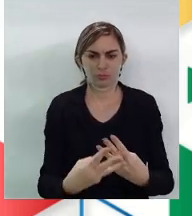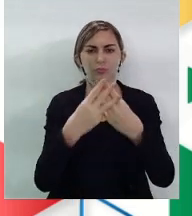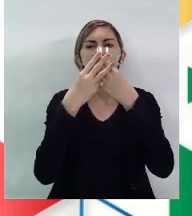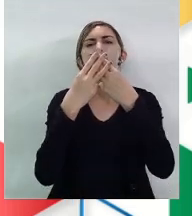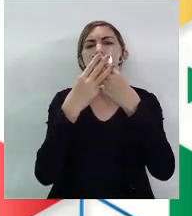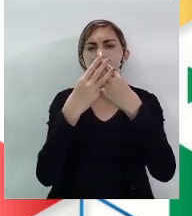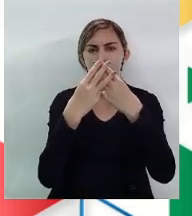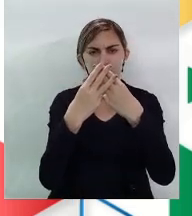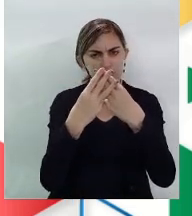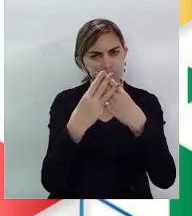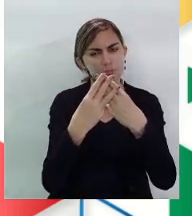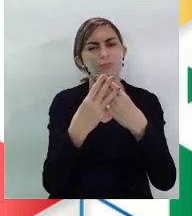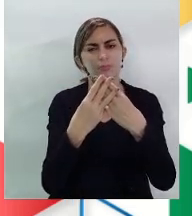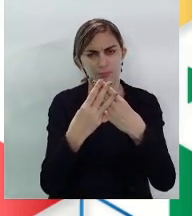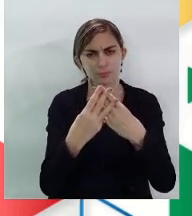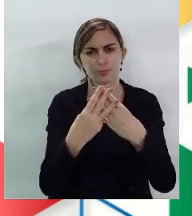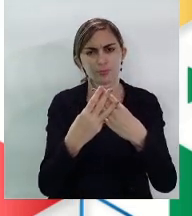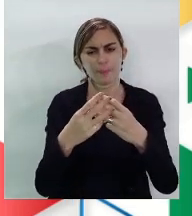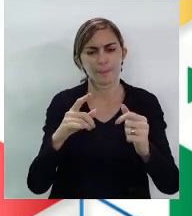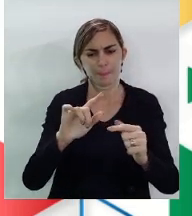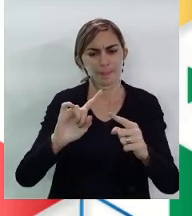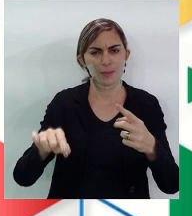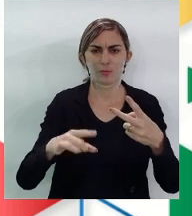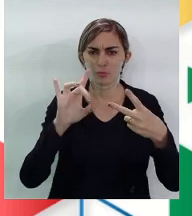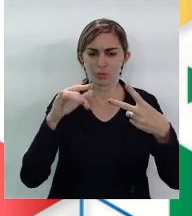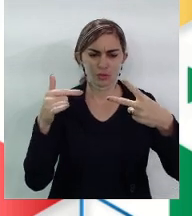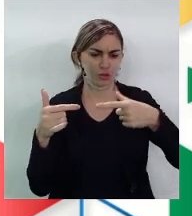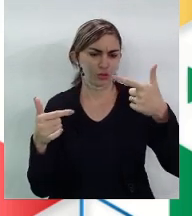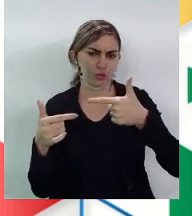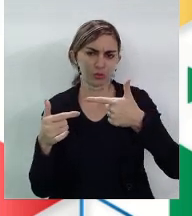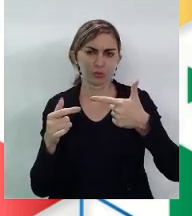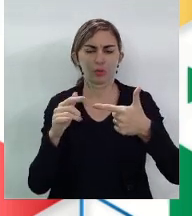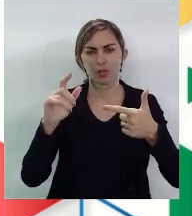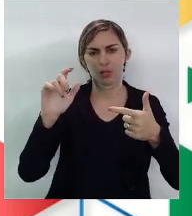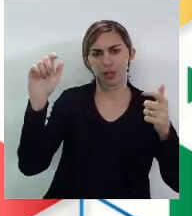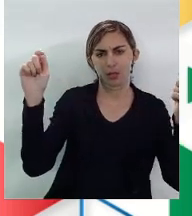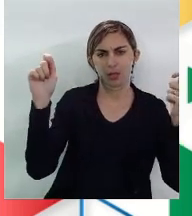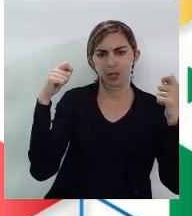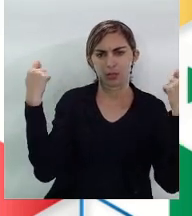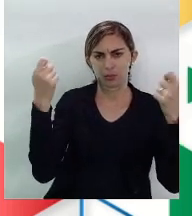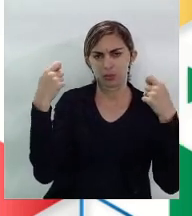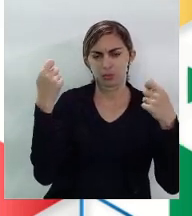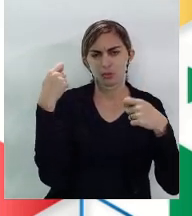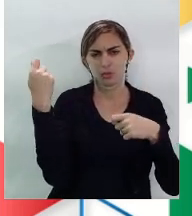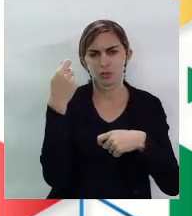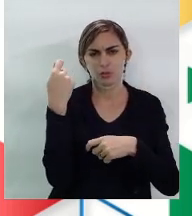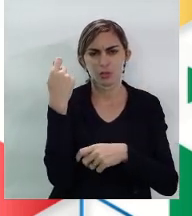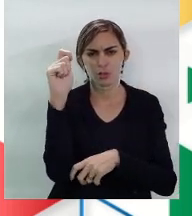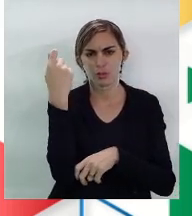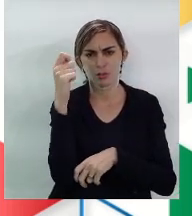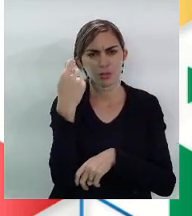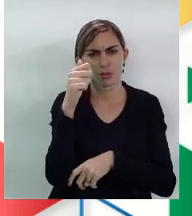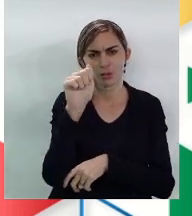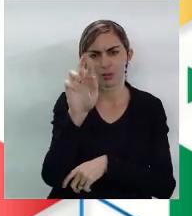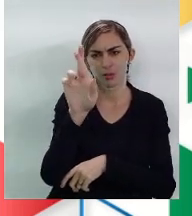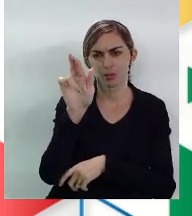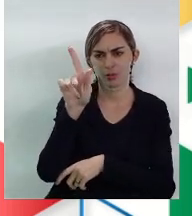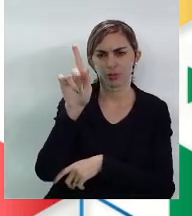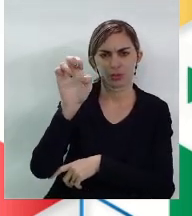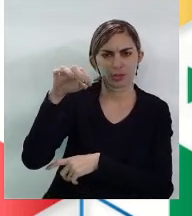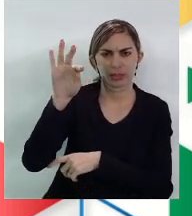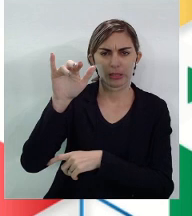América Latina, atrás apenas da Argentina. E a 11ª no